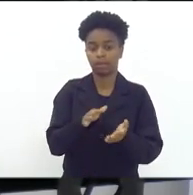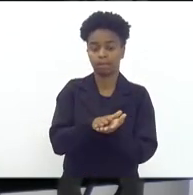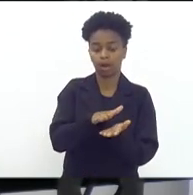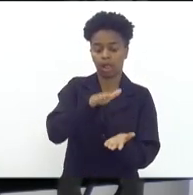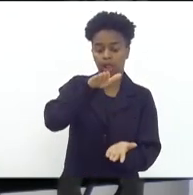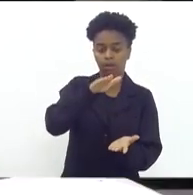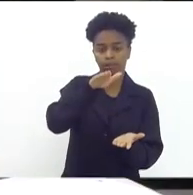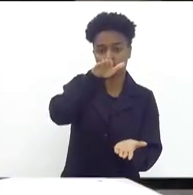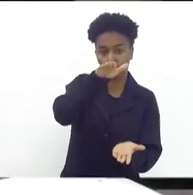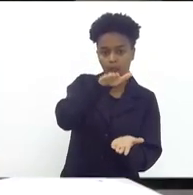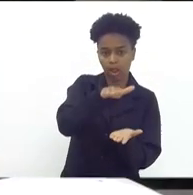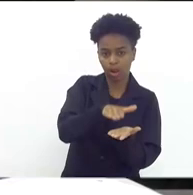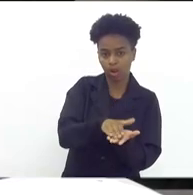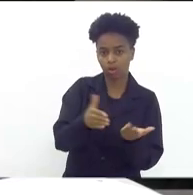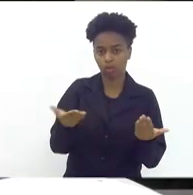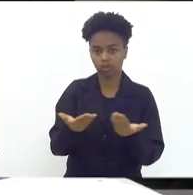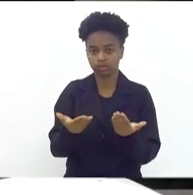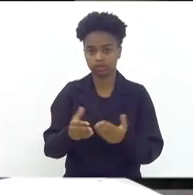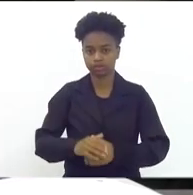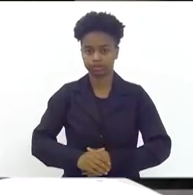processos que estão entrando hoje